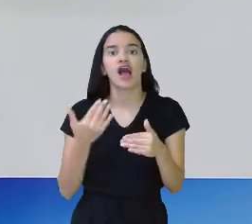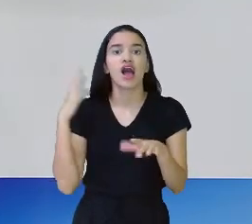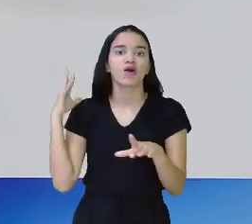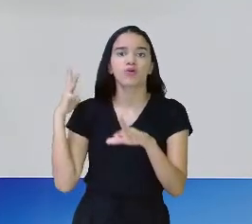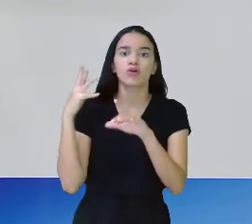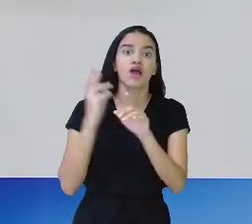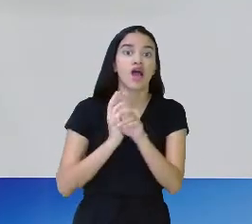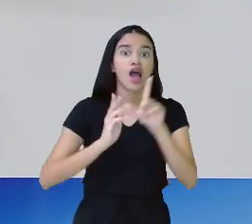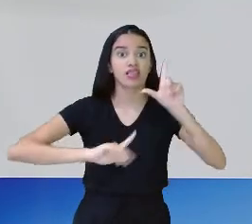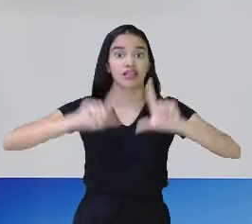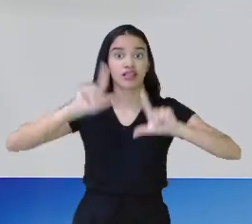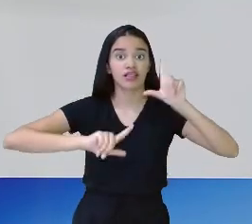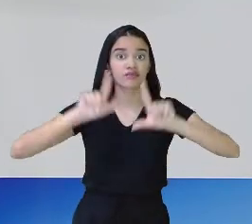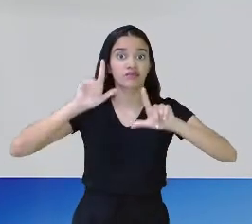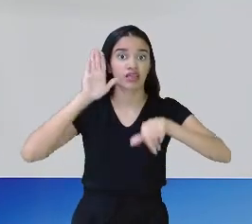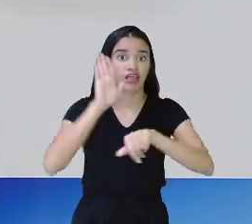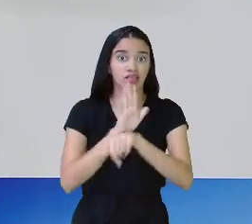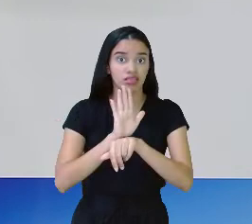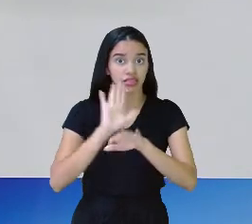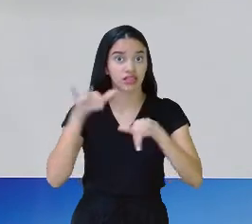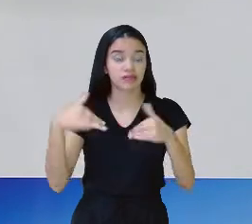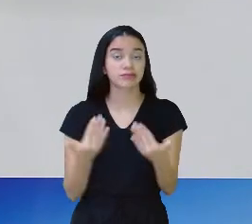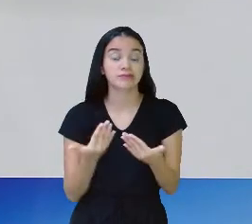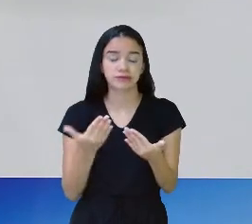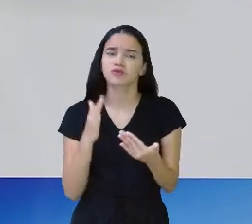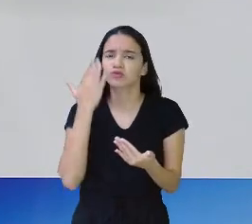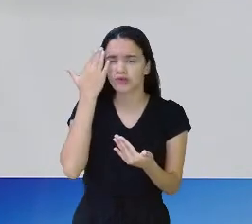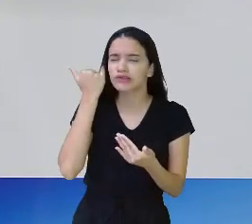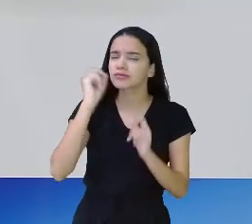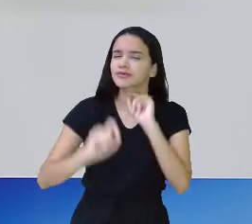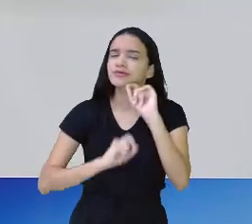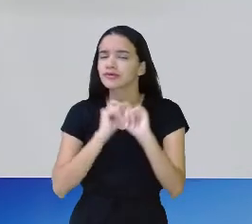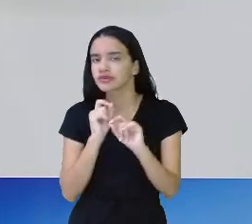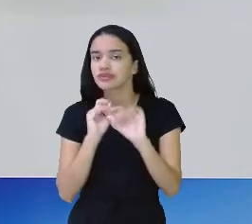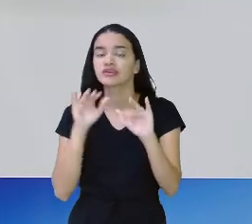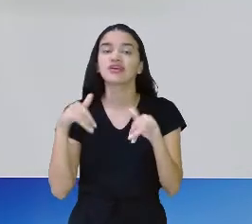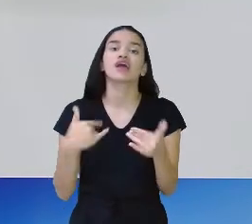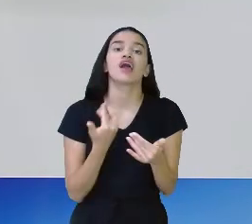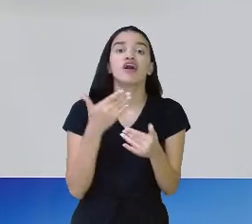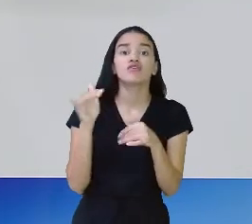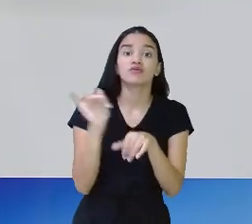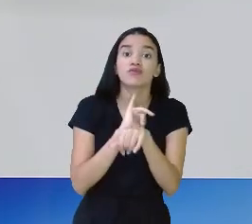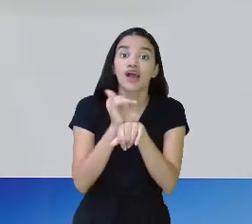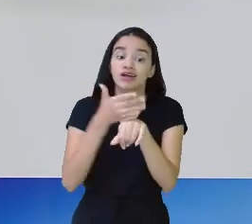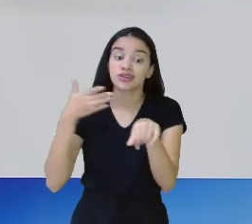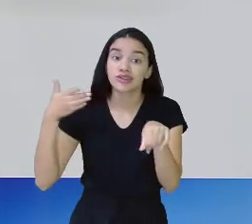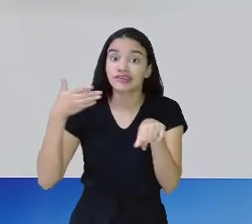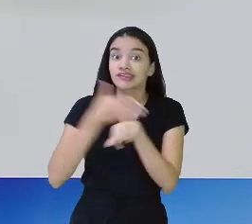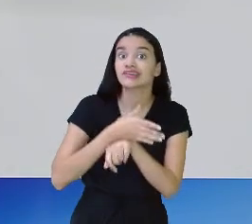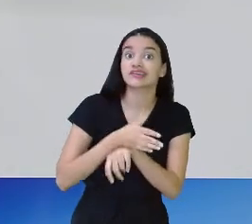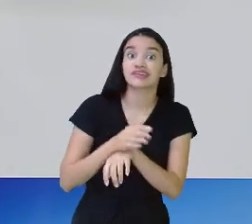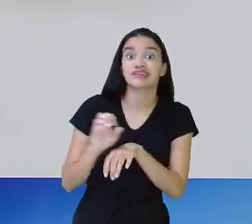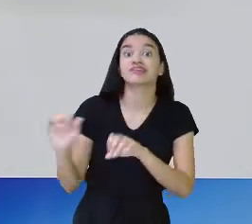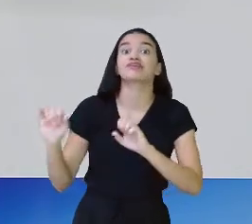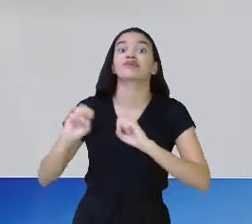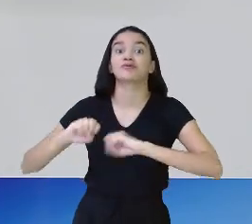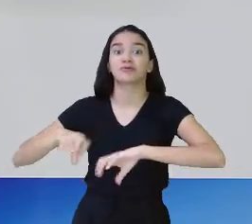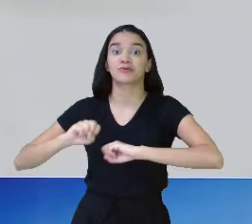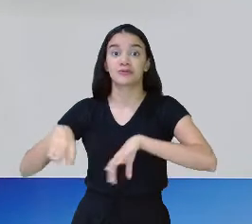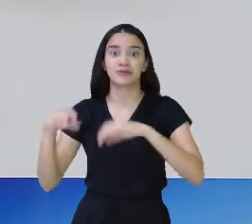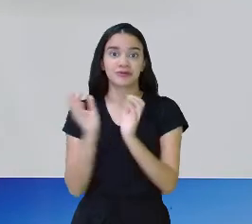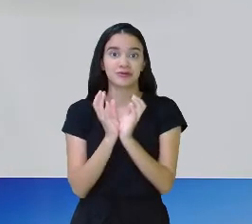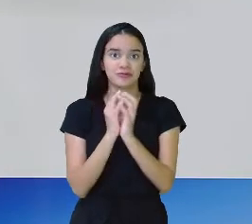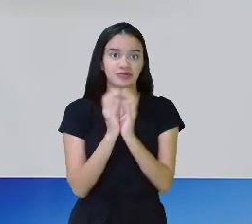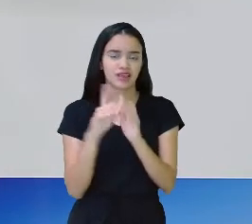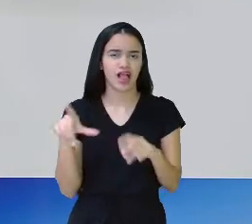à tarde. Então, já sabe, vai no canal do YouTube, lá no canal do Educa Recife tem todas as